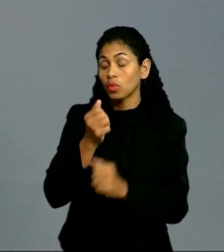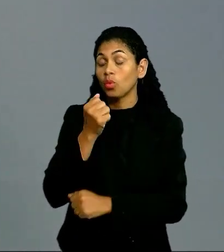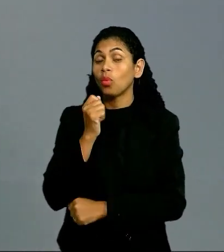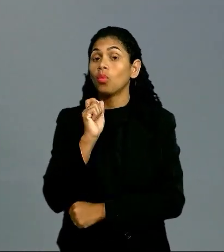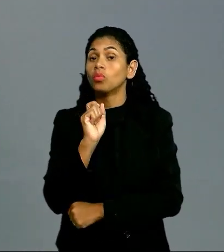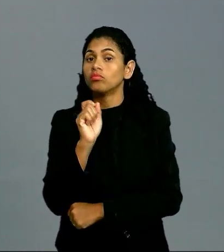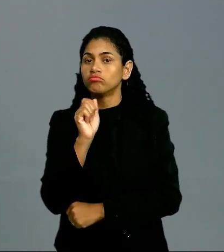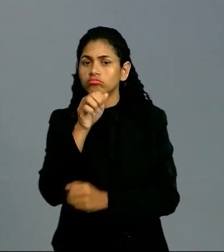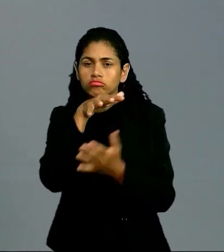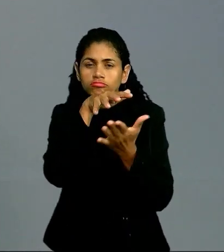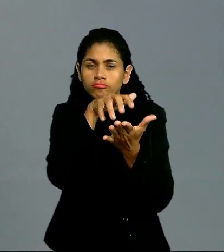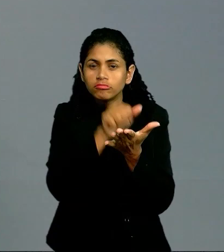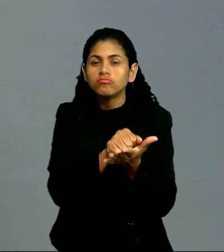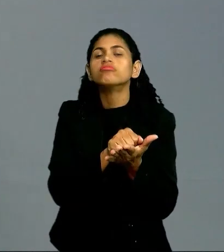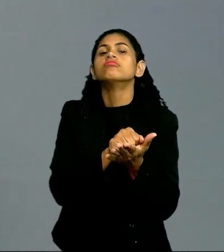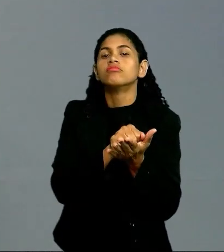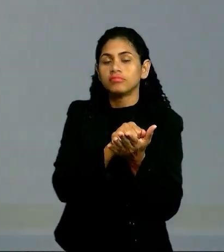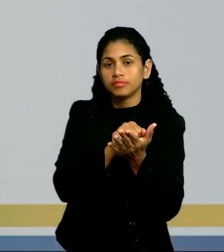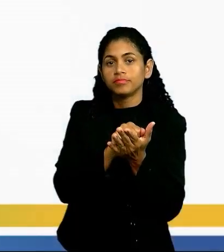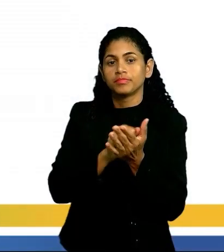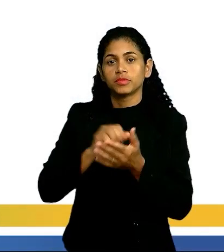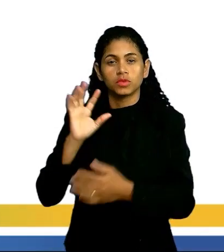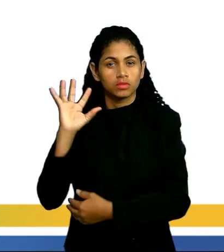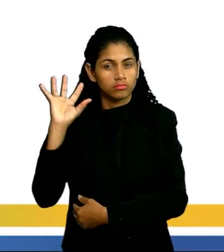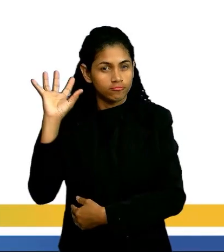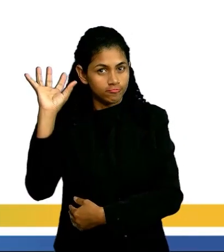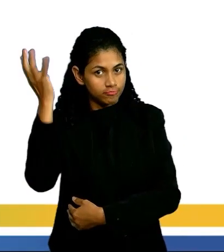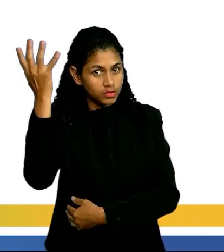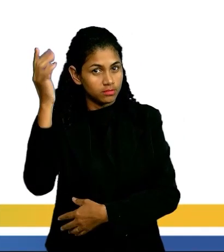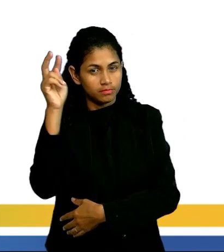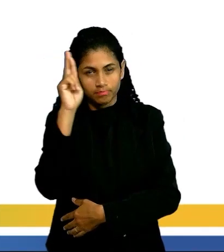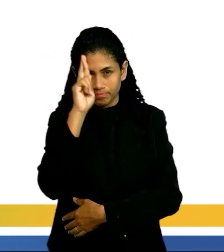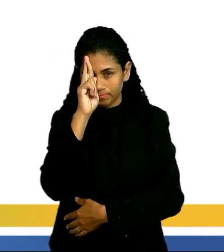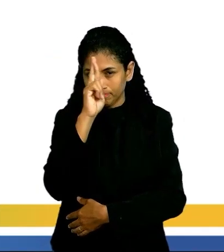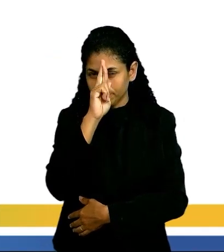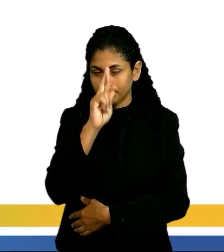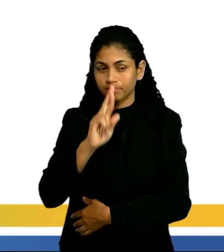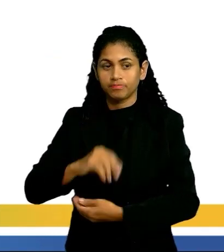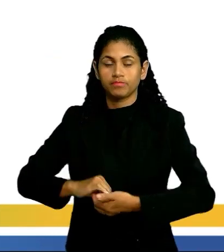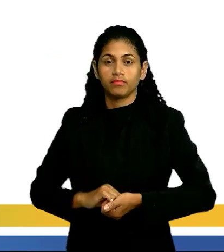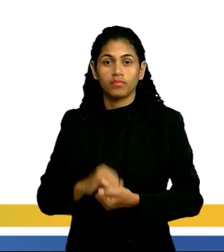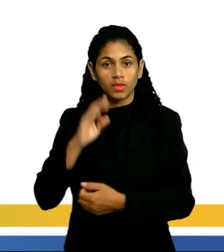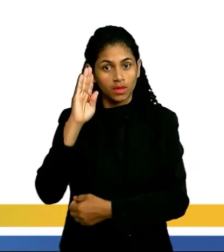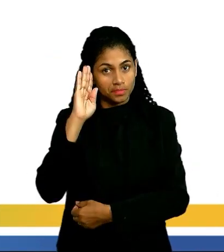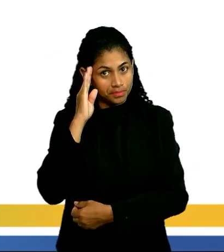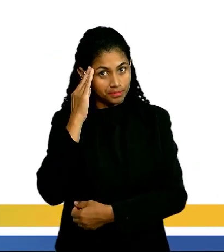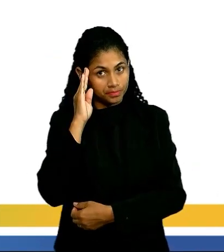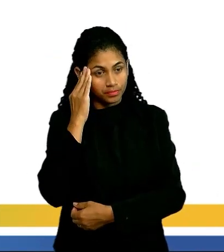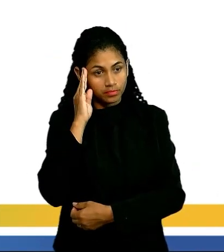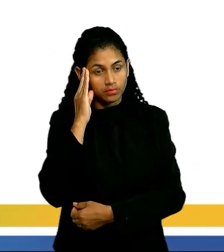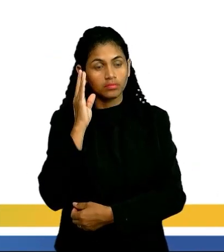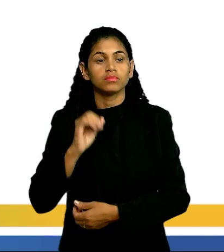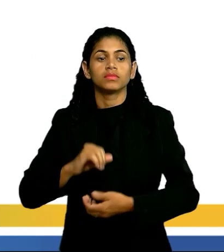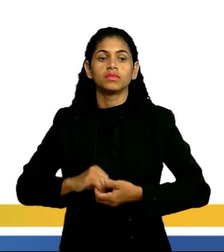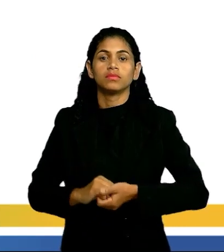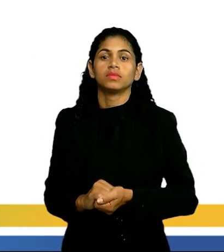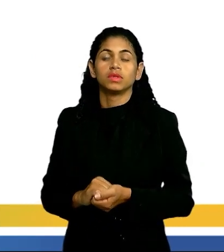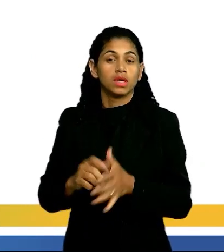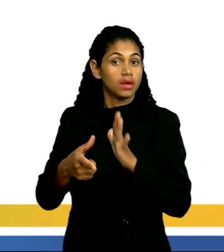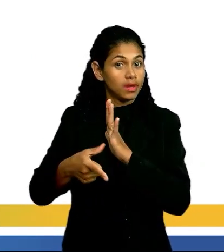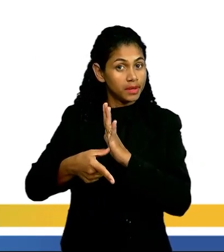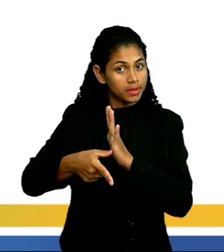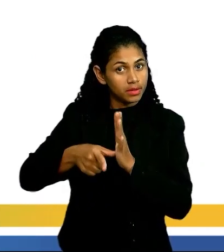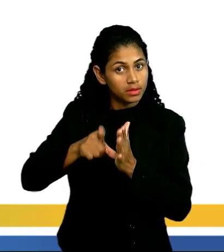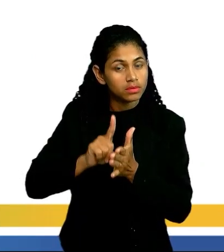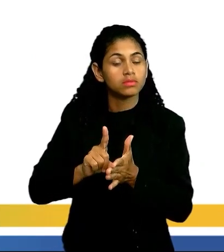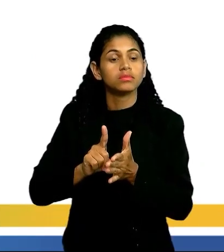marcou, né, esses eventos da história. Para entender o regime totalitário ou os regimes